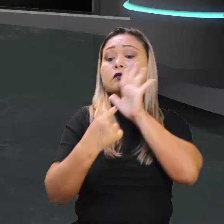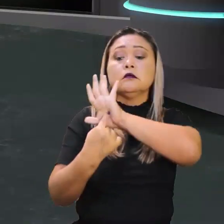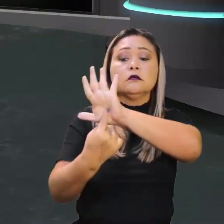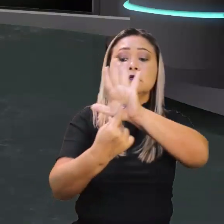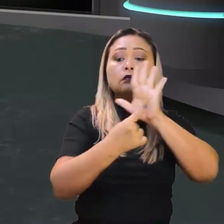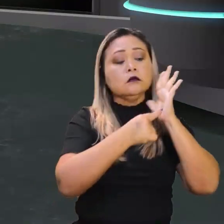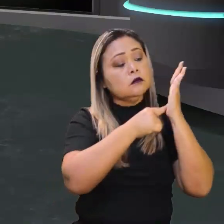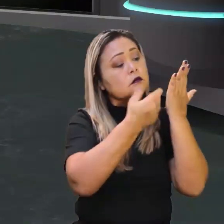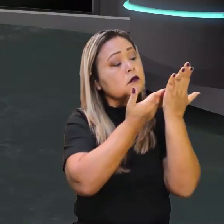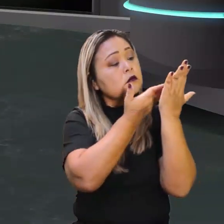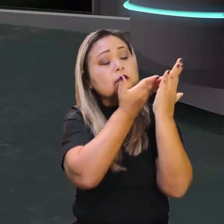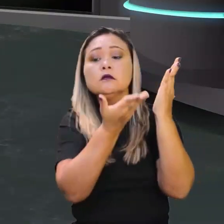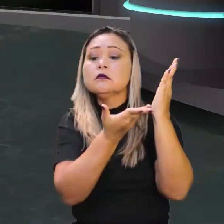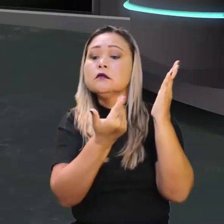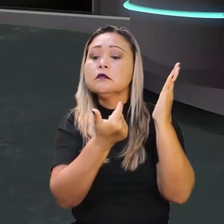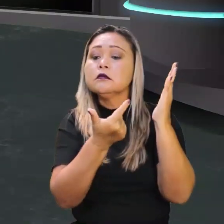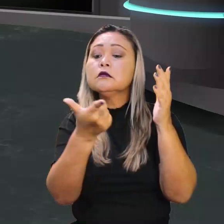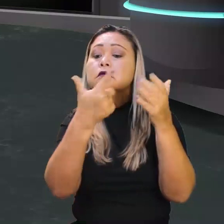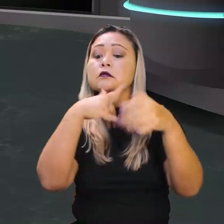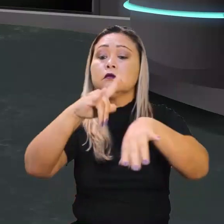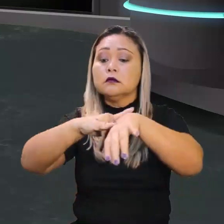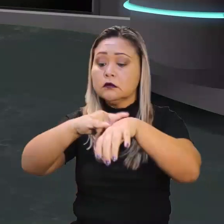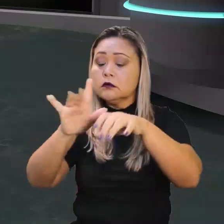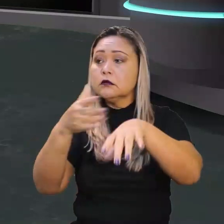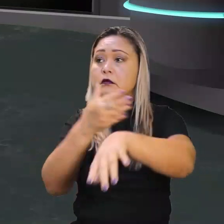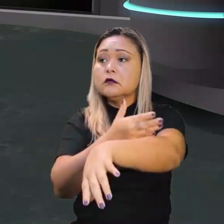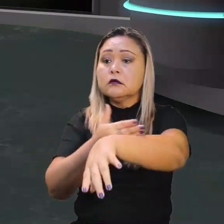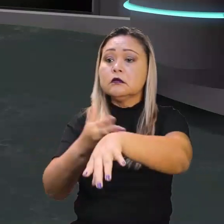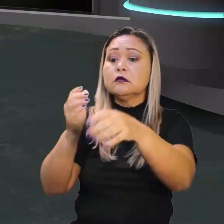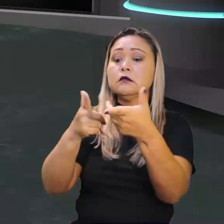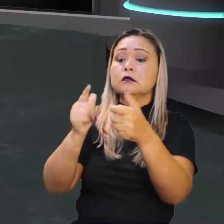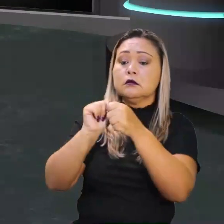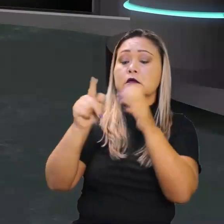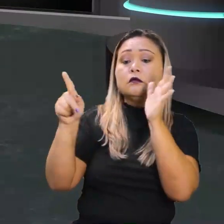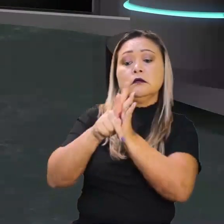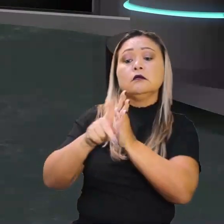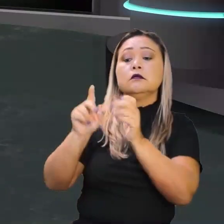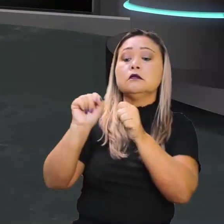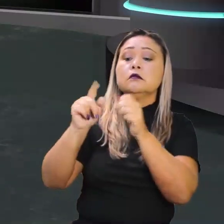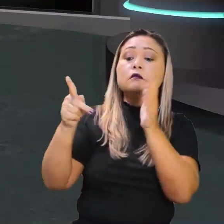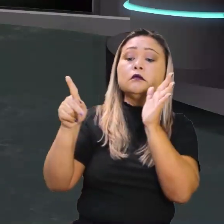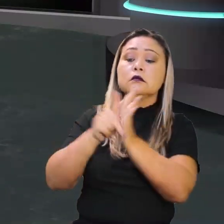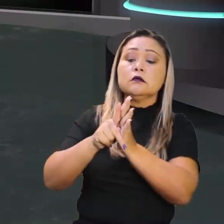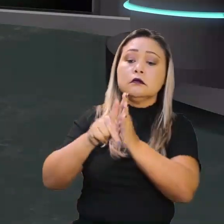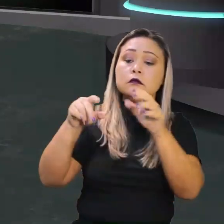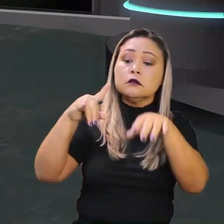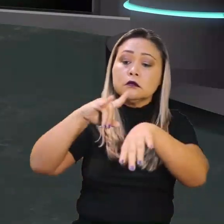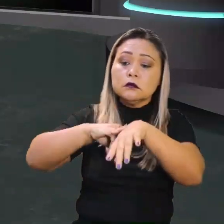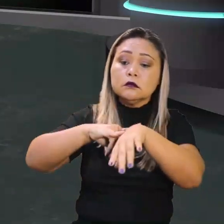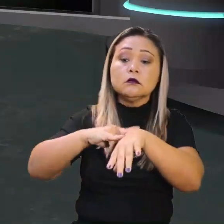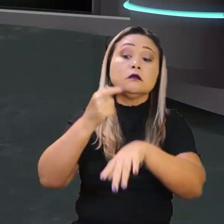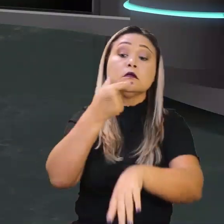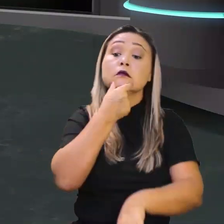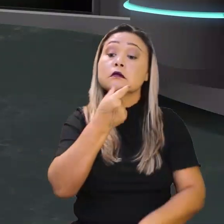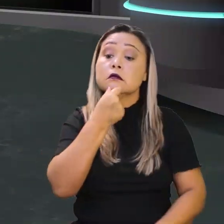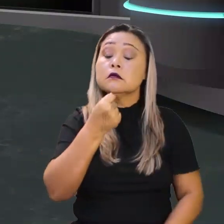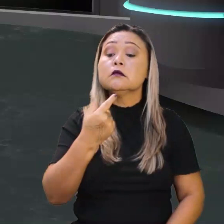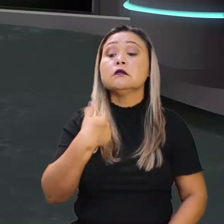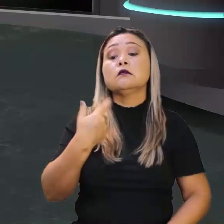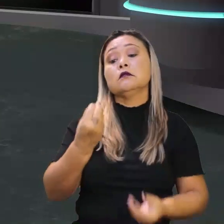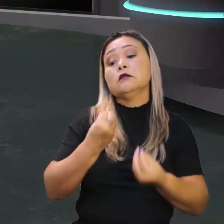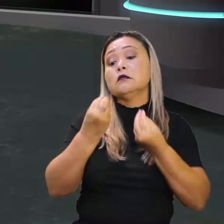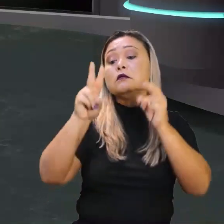exposição, então, daquele unirol, que é uma peça de banheiro masculino, no qual ele deu um tema